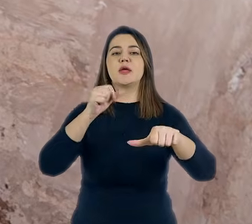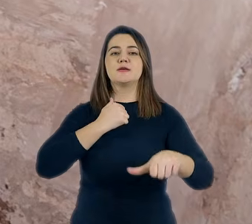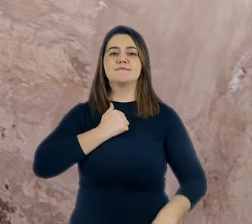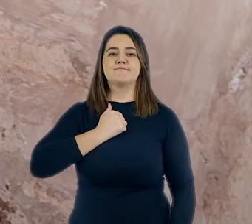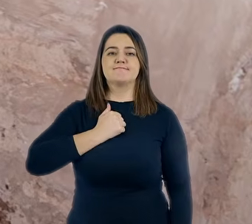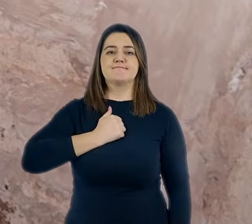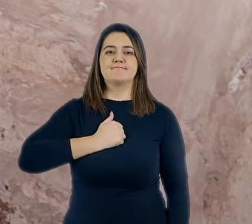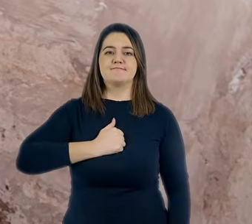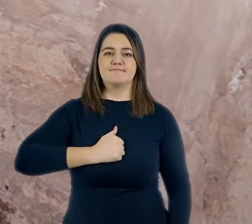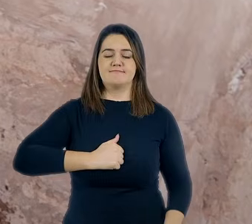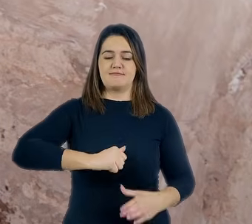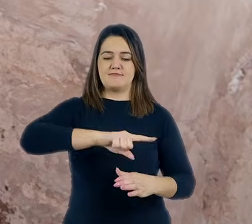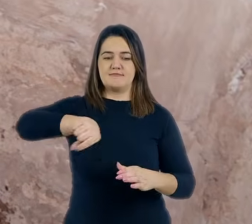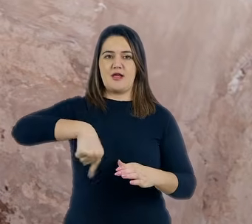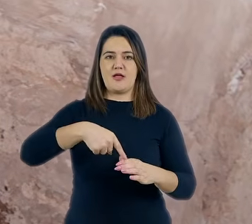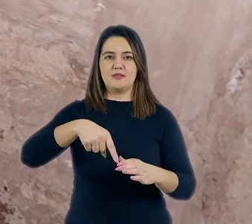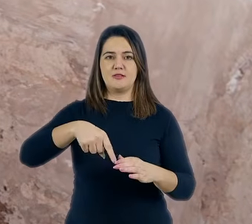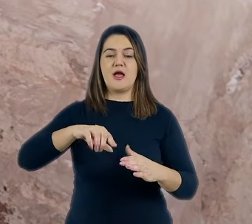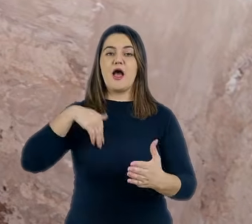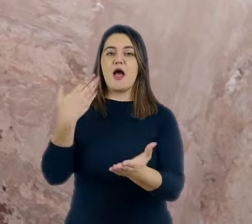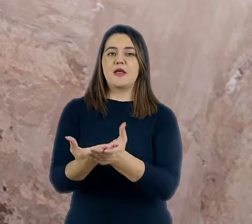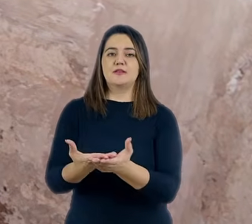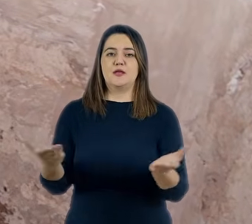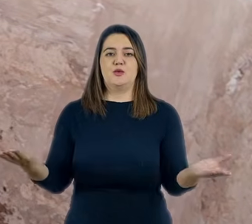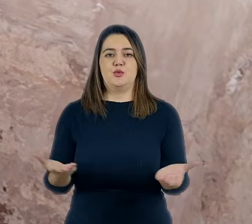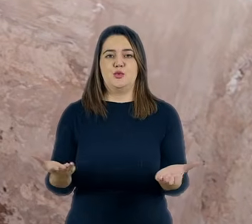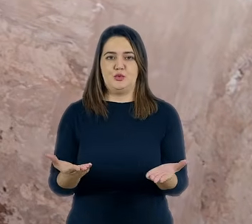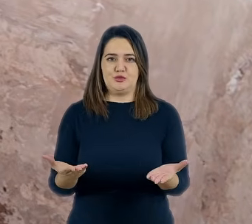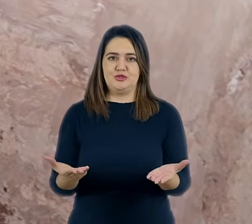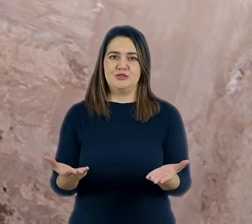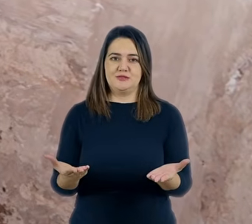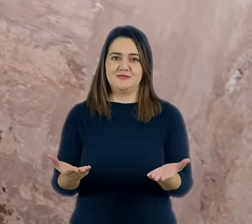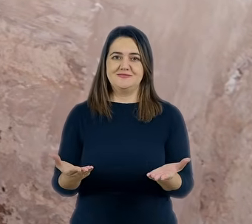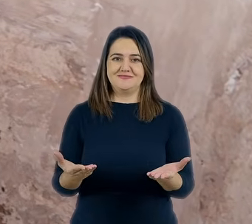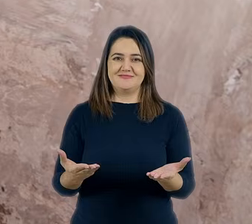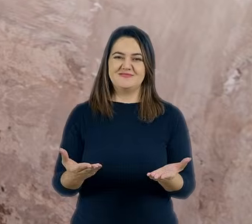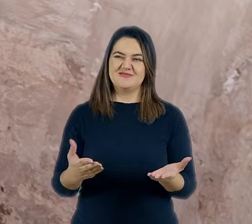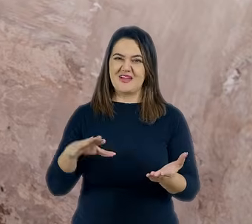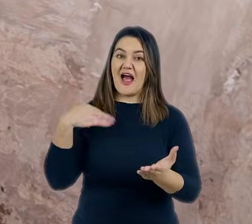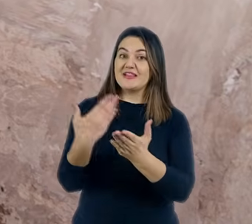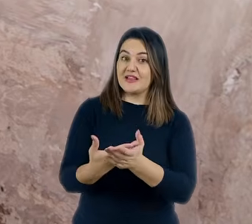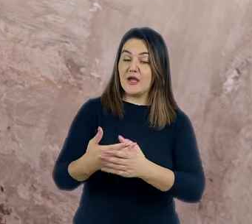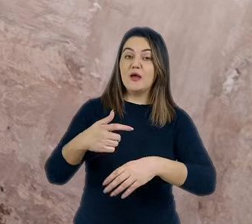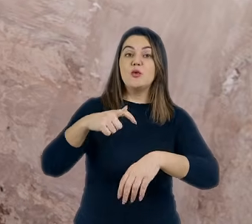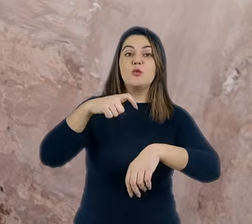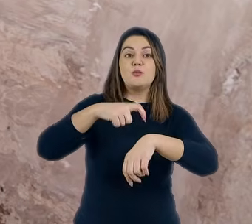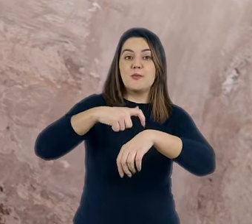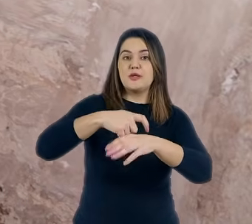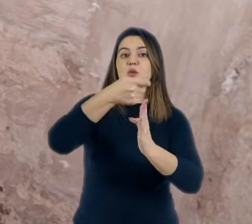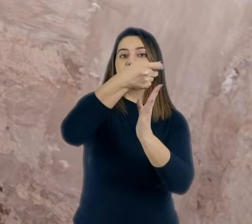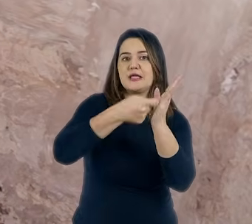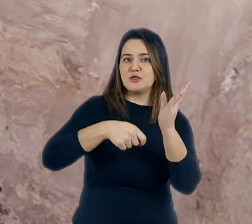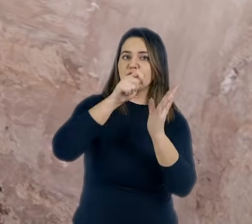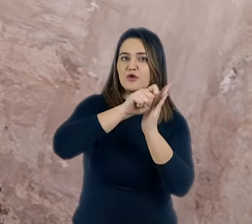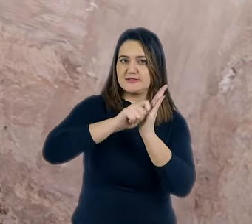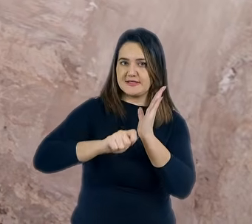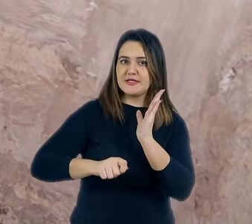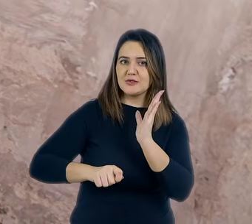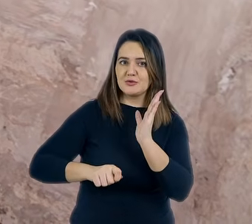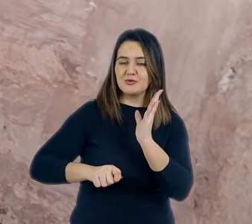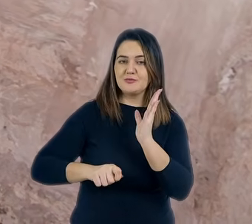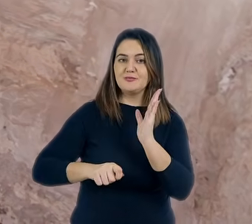latrina que existe até o dia de hoje. Isto é, até o dia em que esse texto foi anotado. Você